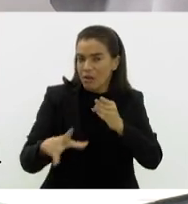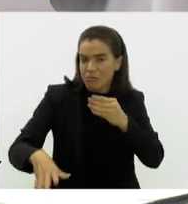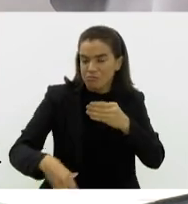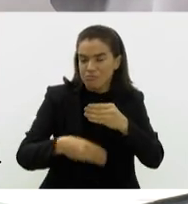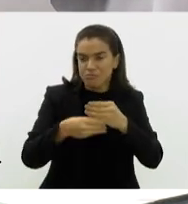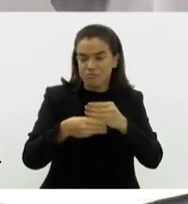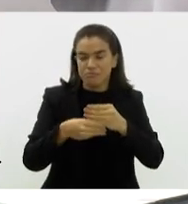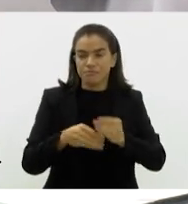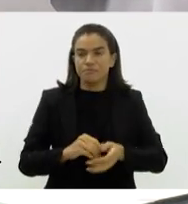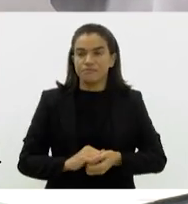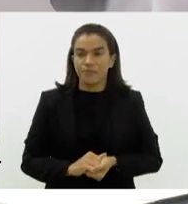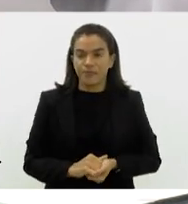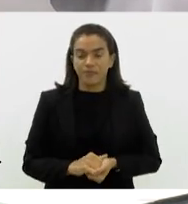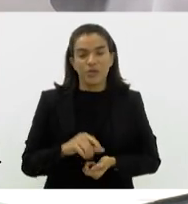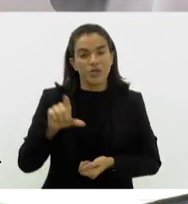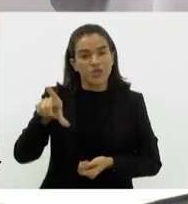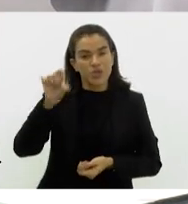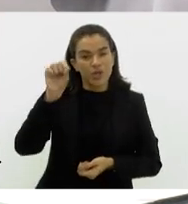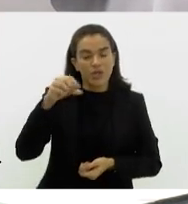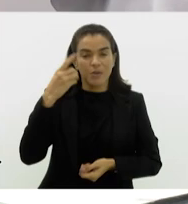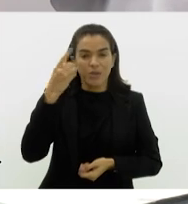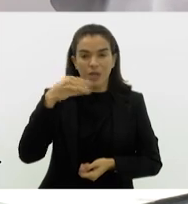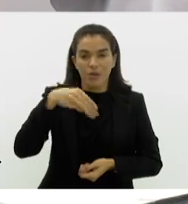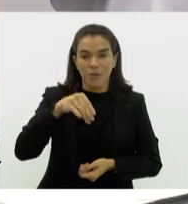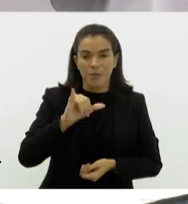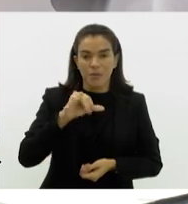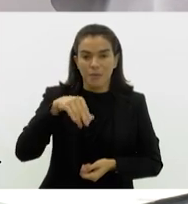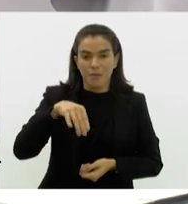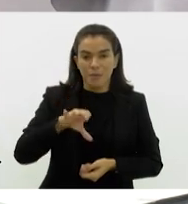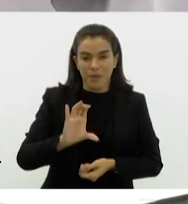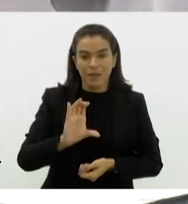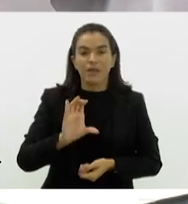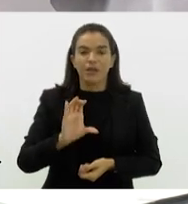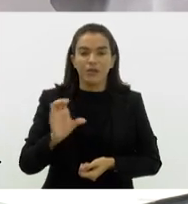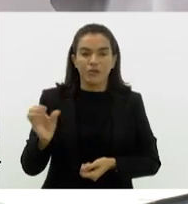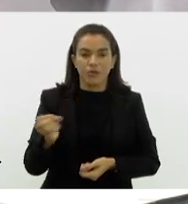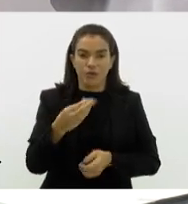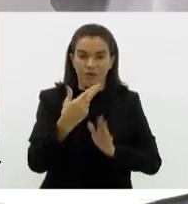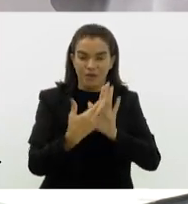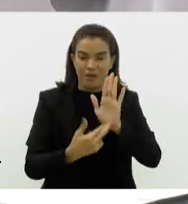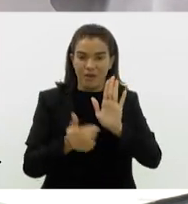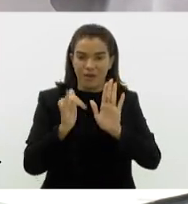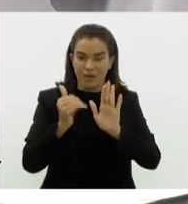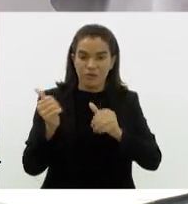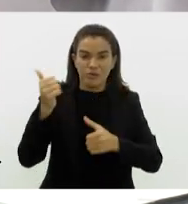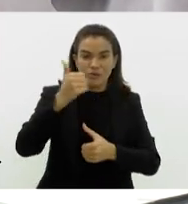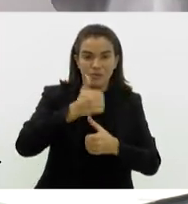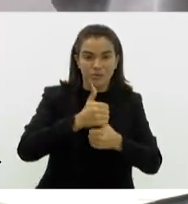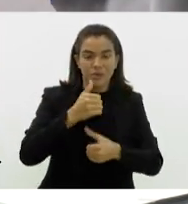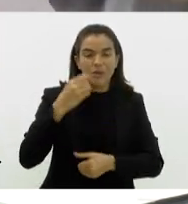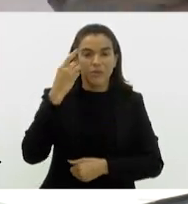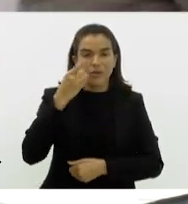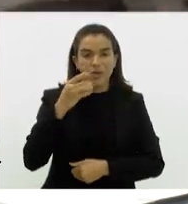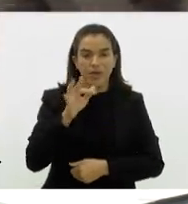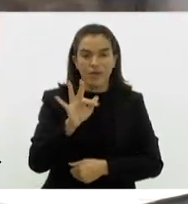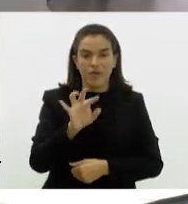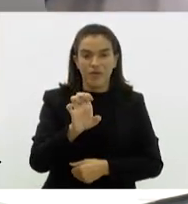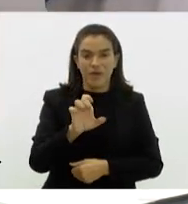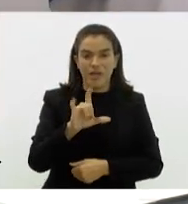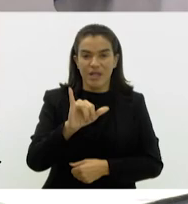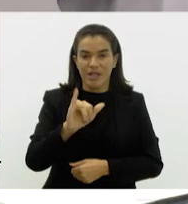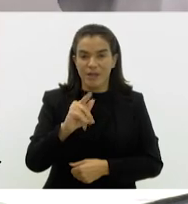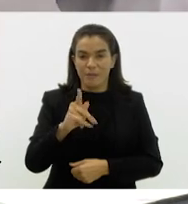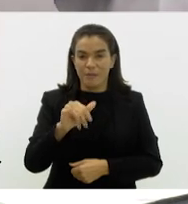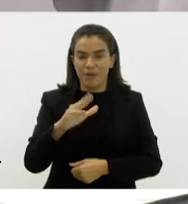Então, designado deputado Carlos Mink, relator da matéria, em substituição ao deputado Felipe Raves. Bom dia, deputado